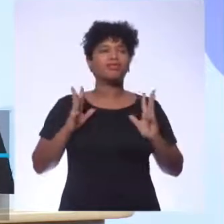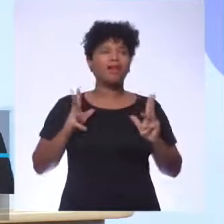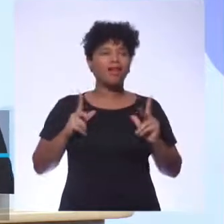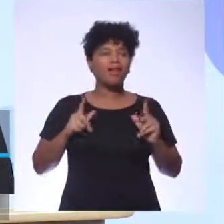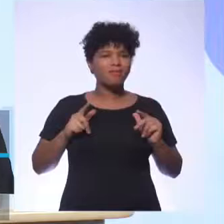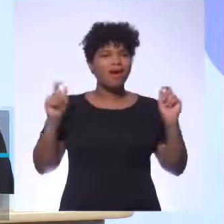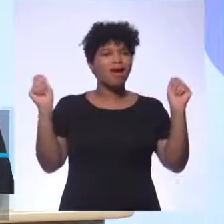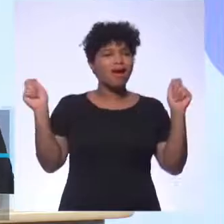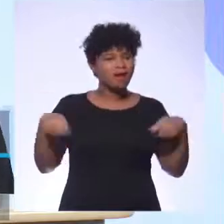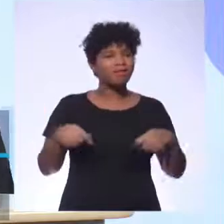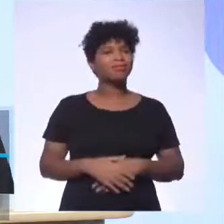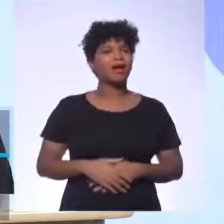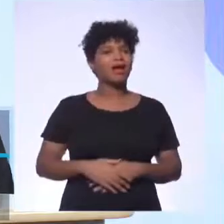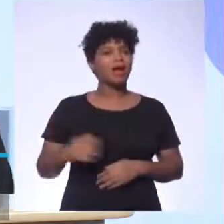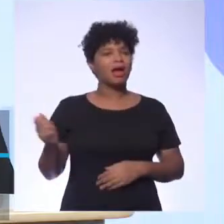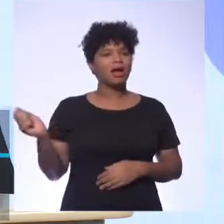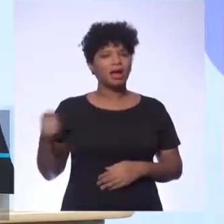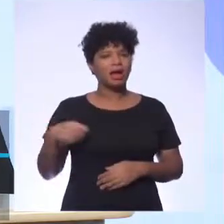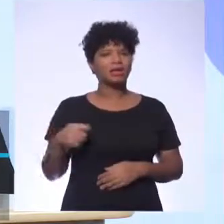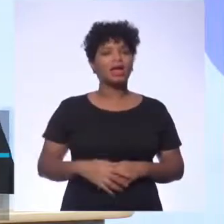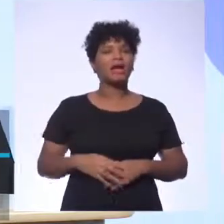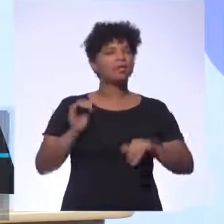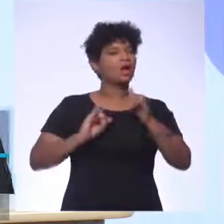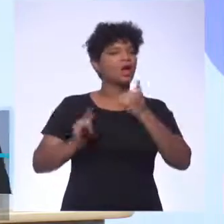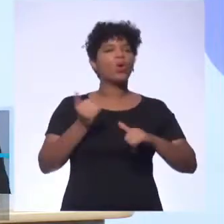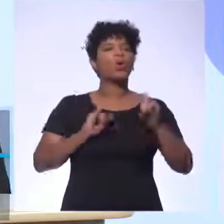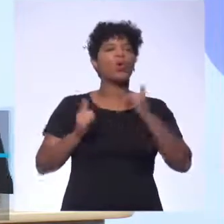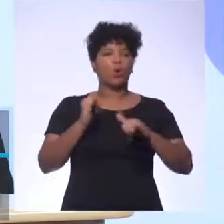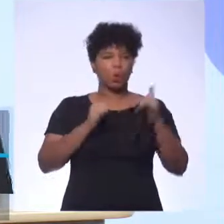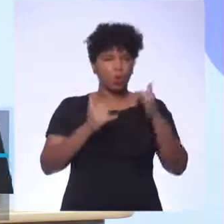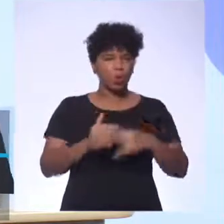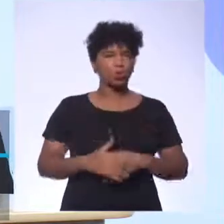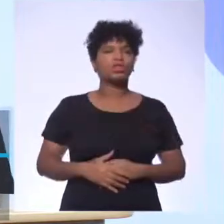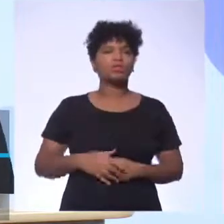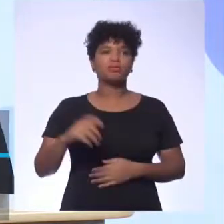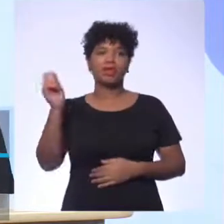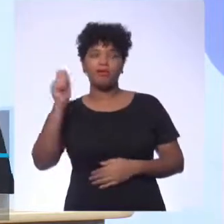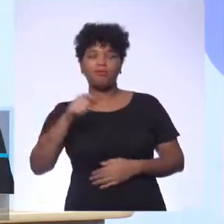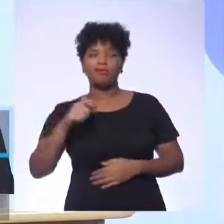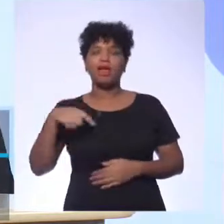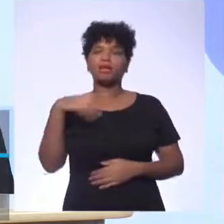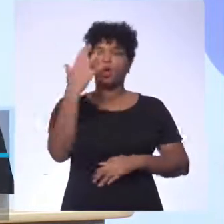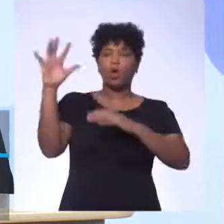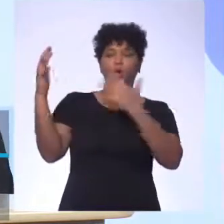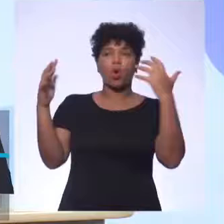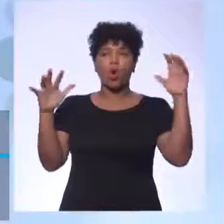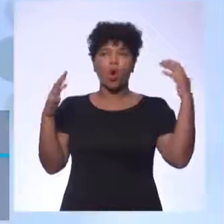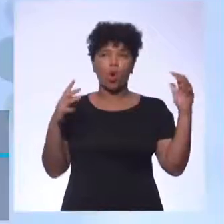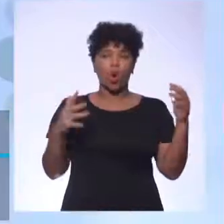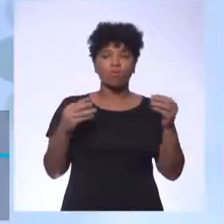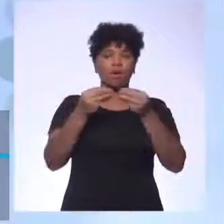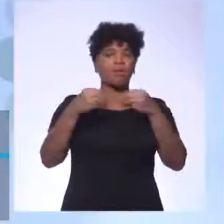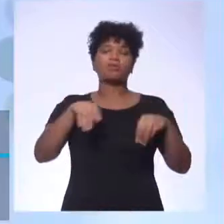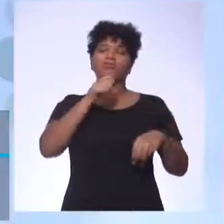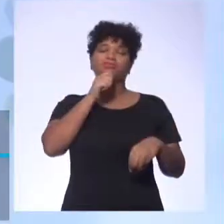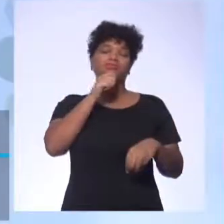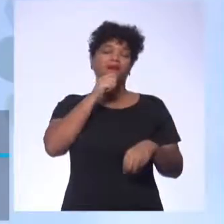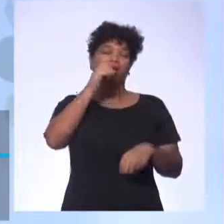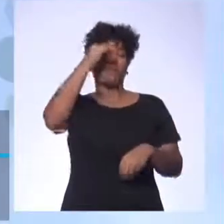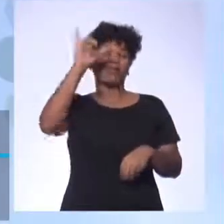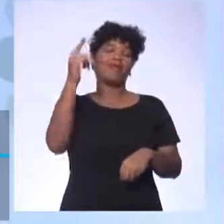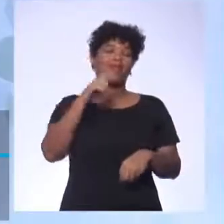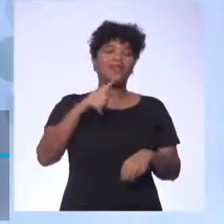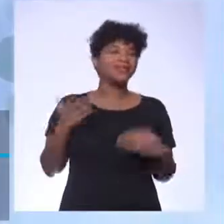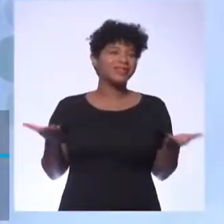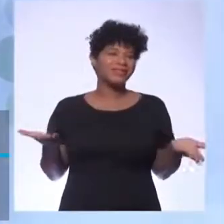tipo de geração de energia que não gere prejuízos significativos para o meio ambiente. Exatamente.